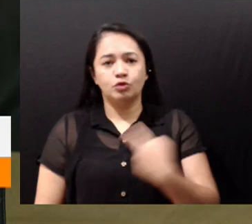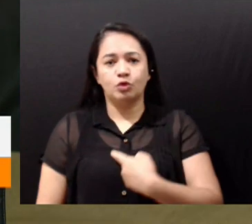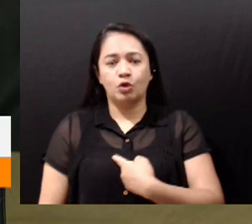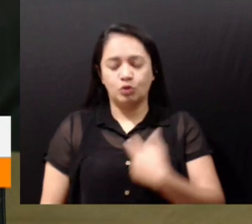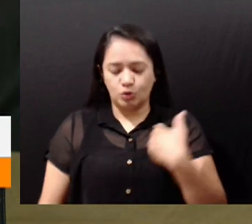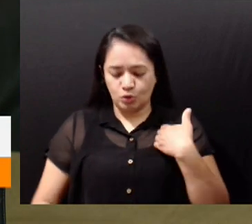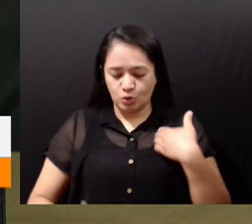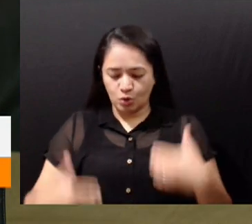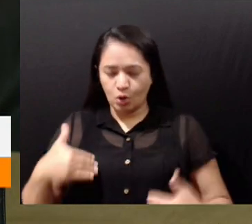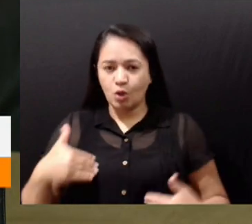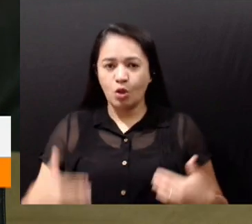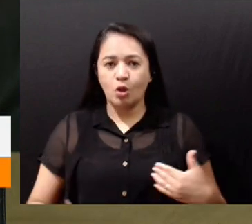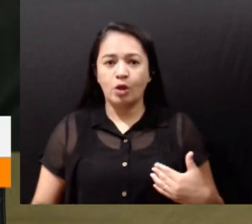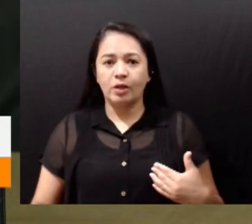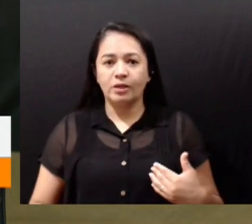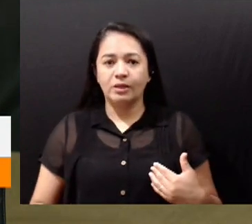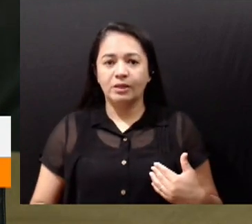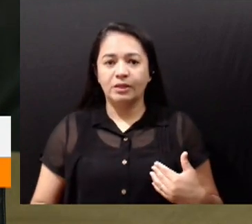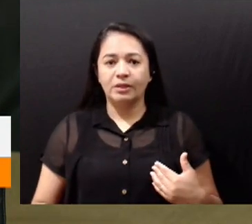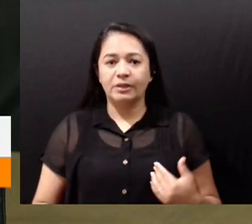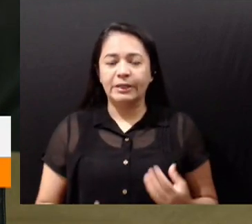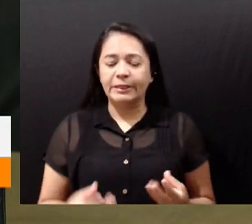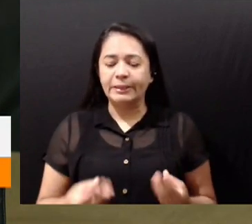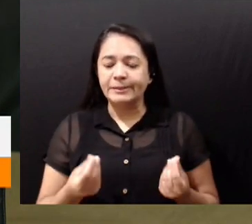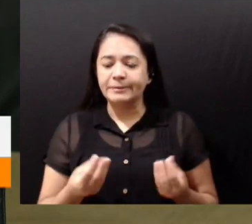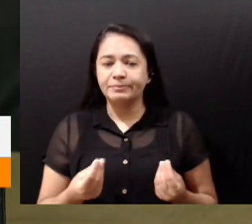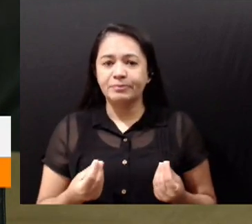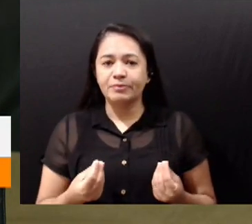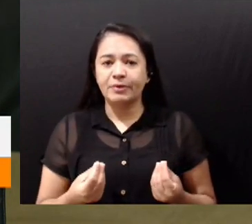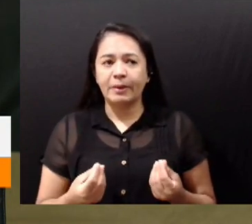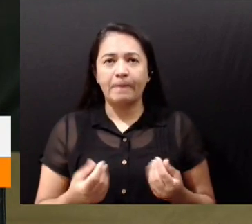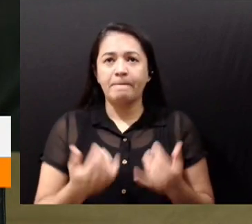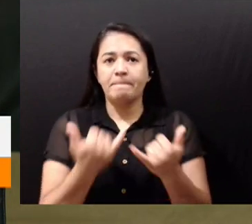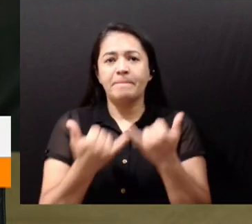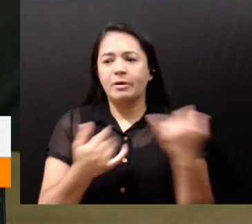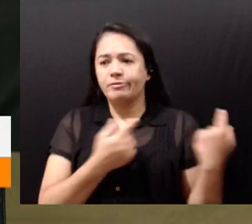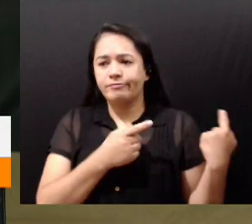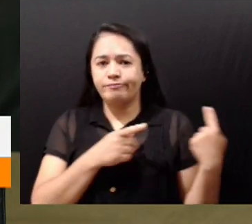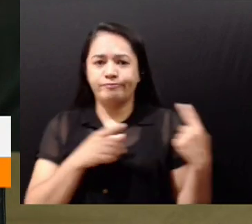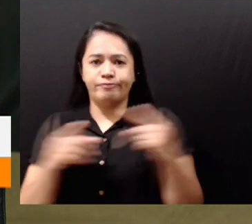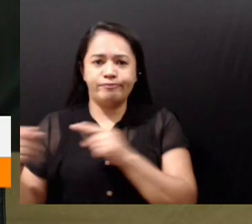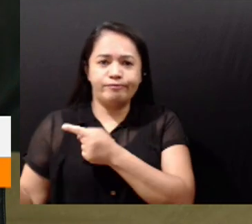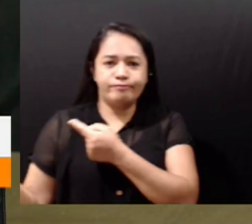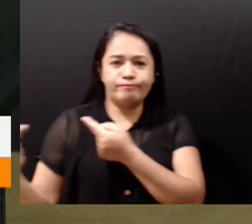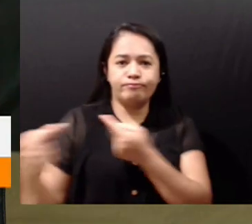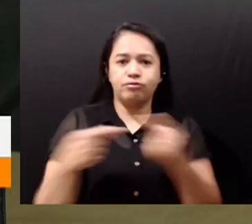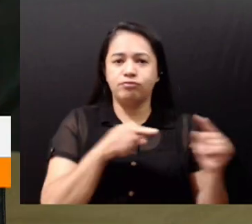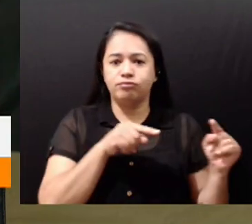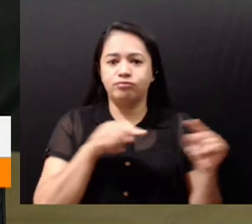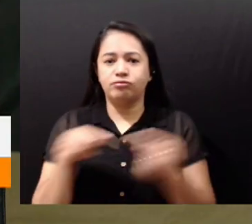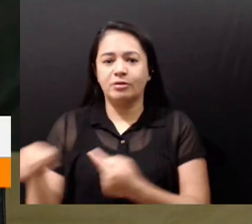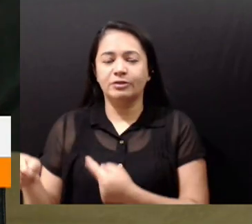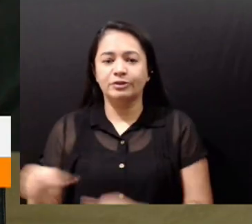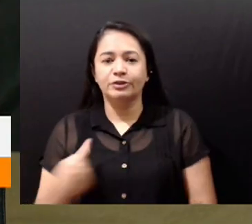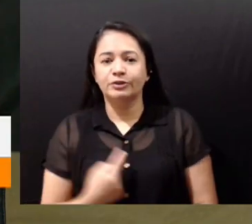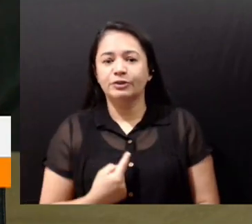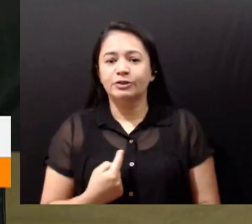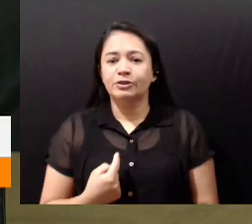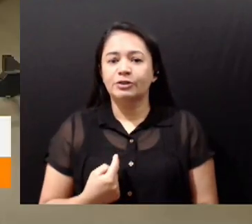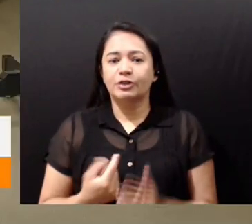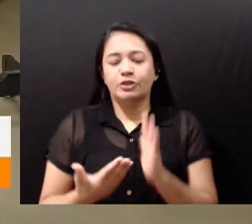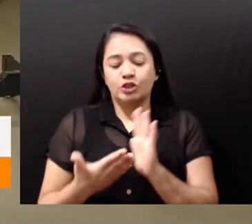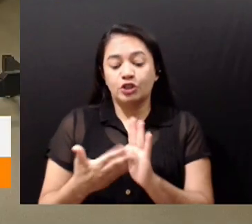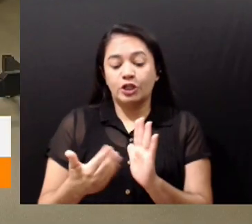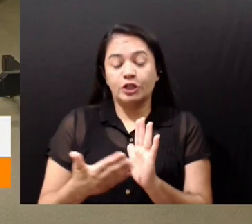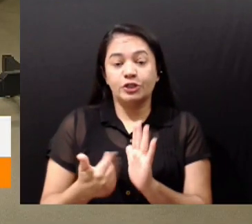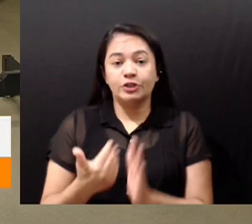a contra-atacar, porque é um contra-ataque. Sim. Quando a gente faz essa restrição tão severa que é